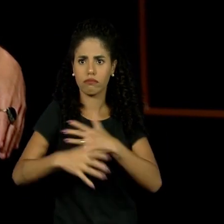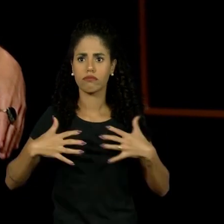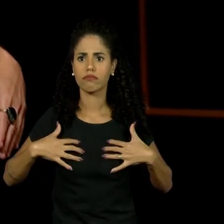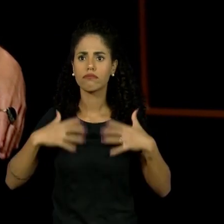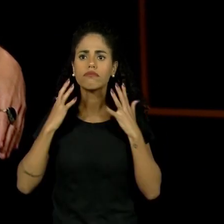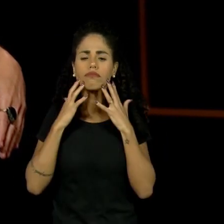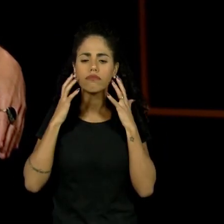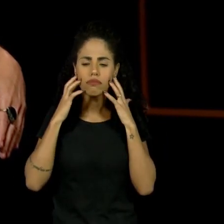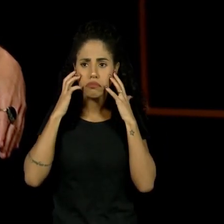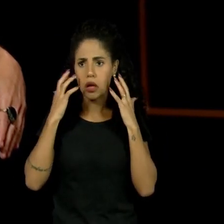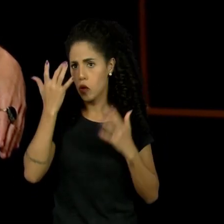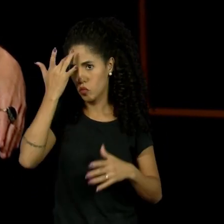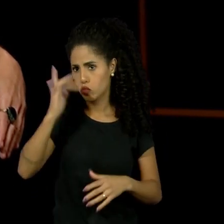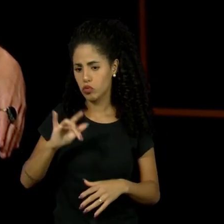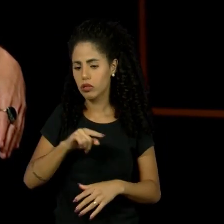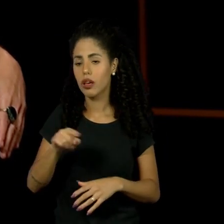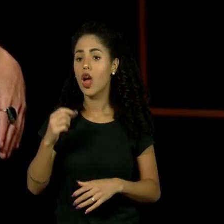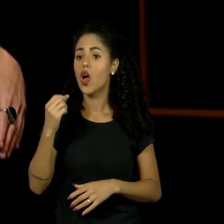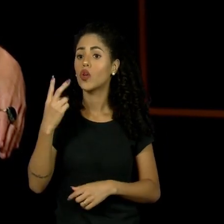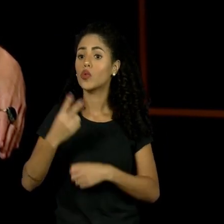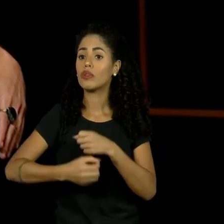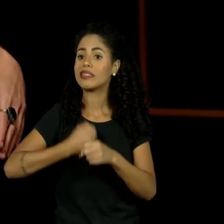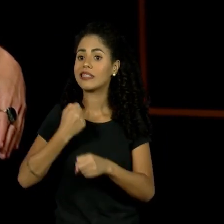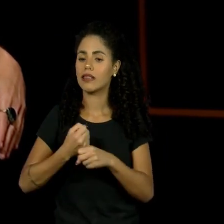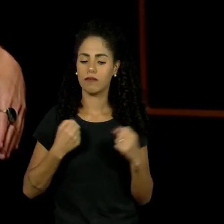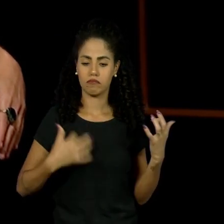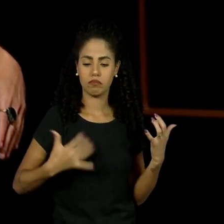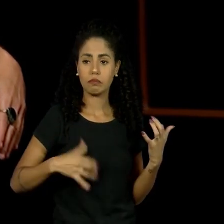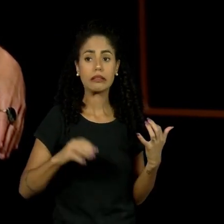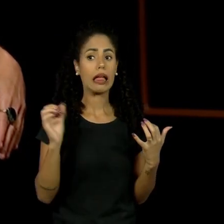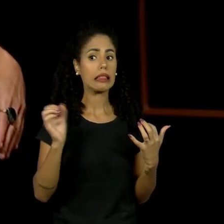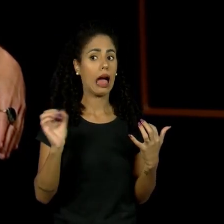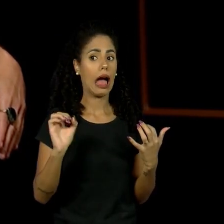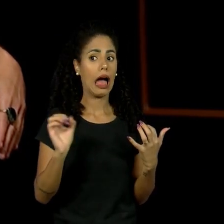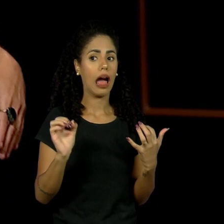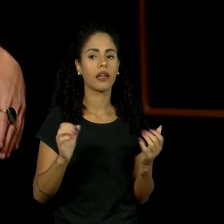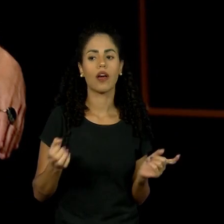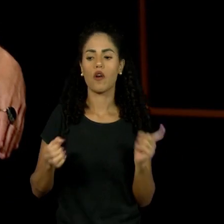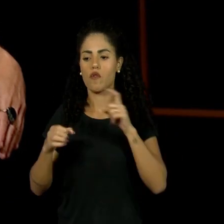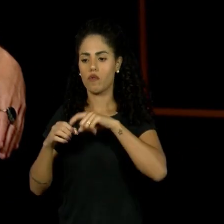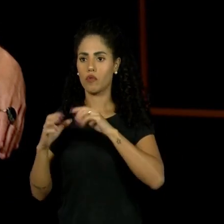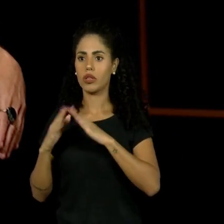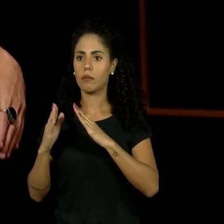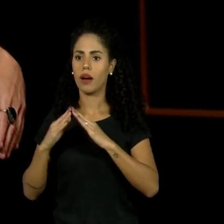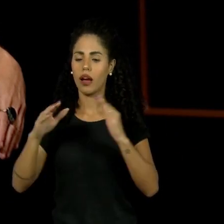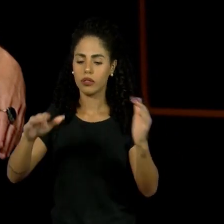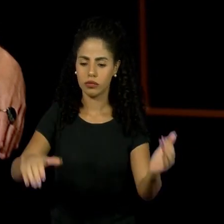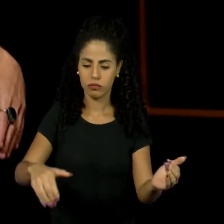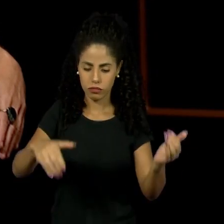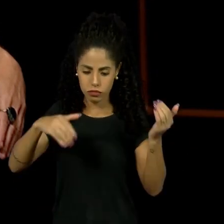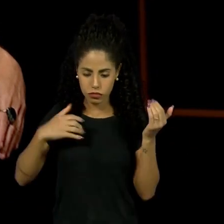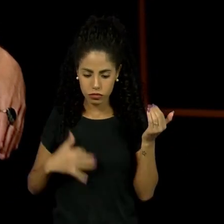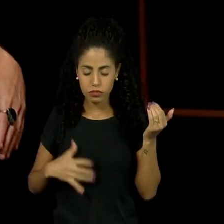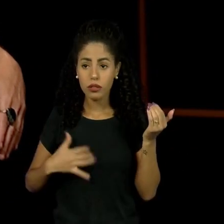mulher, depois de 2 anos sem tocar. Voltei para casa, peguei o violão e estava tocando.